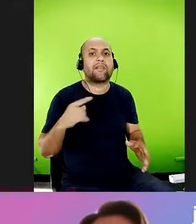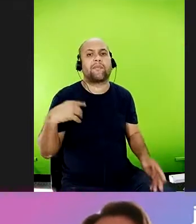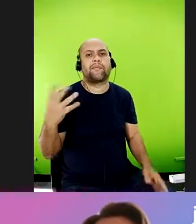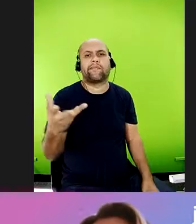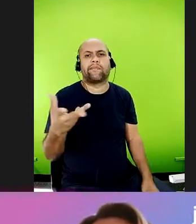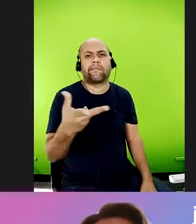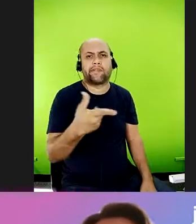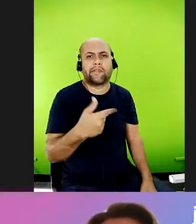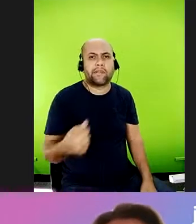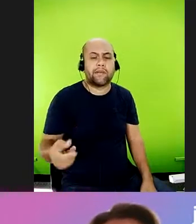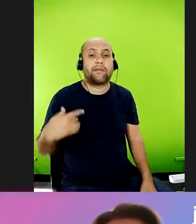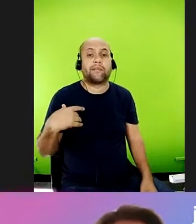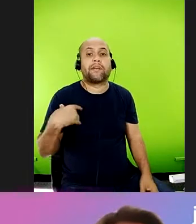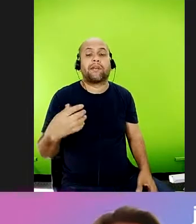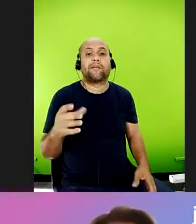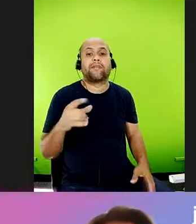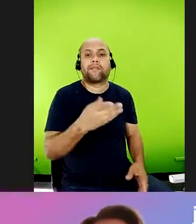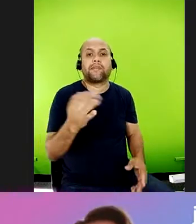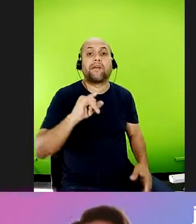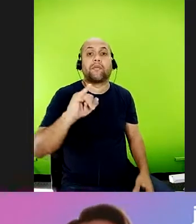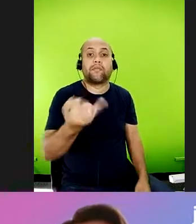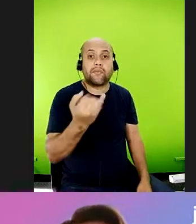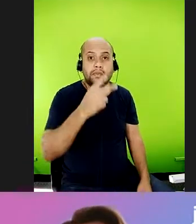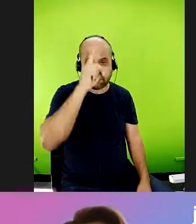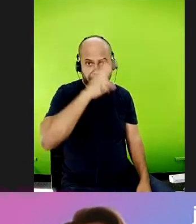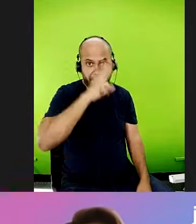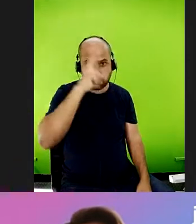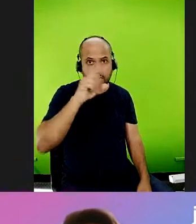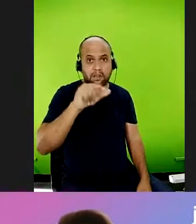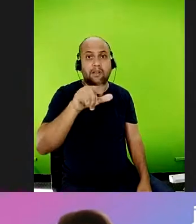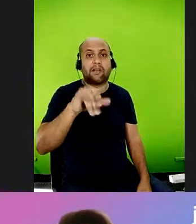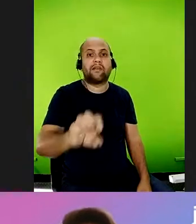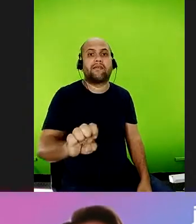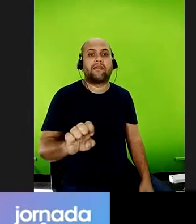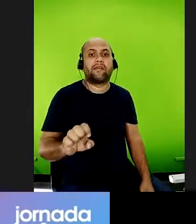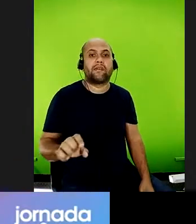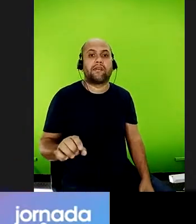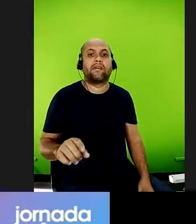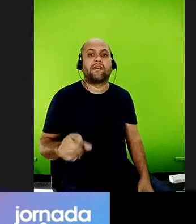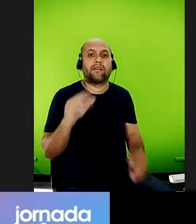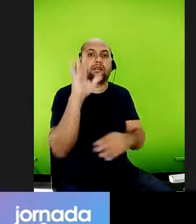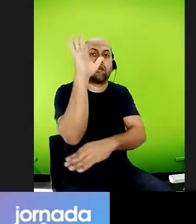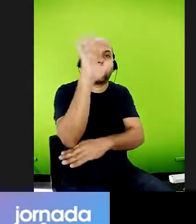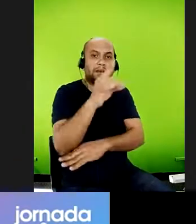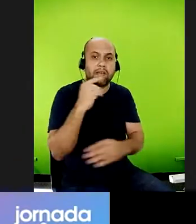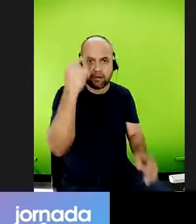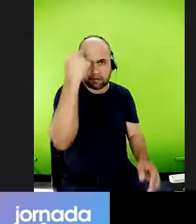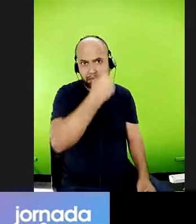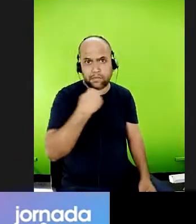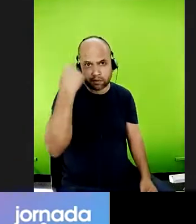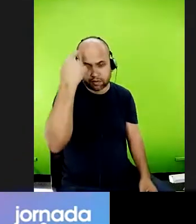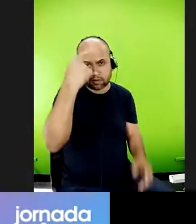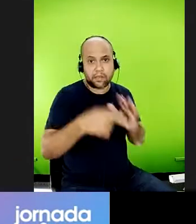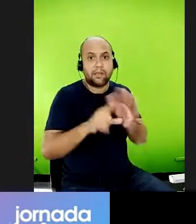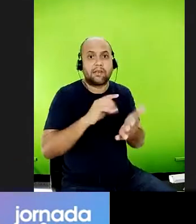e espero que vocês também aproveitem muito a nossa Live de da tarde né dá uma hora e já entendi que a gente